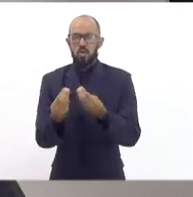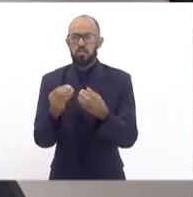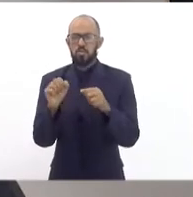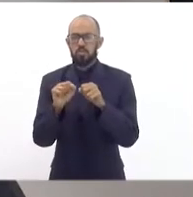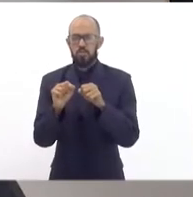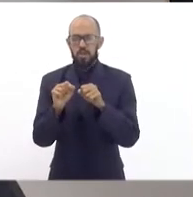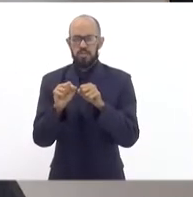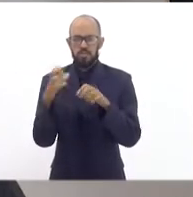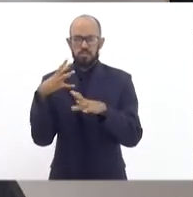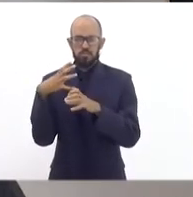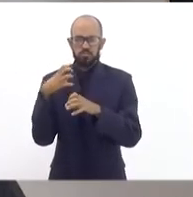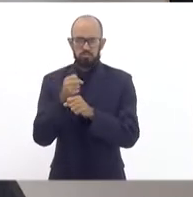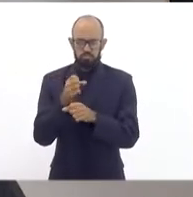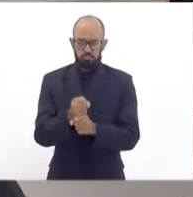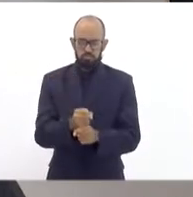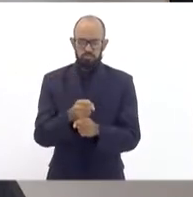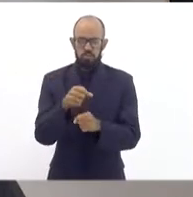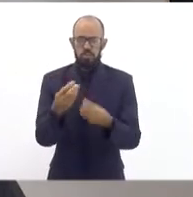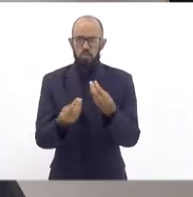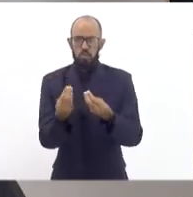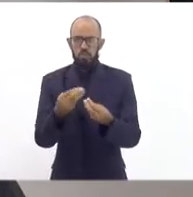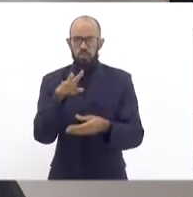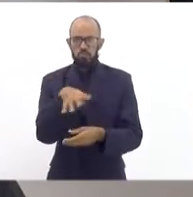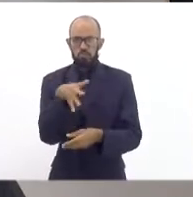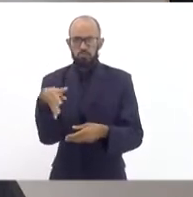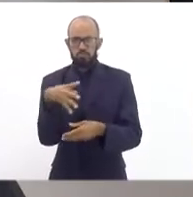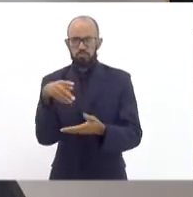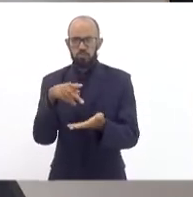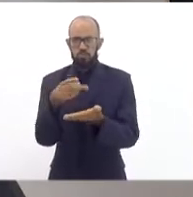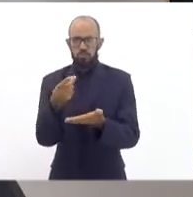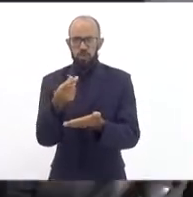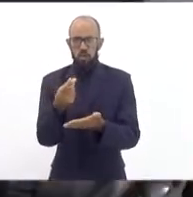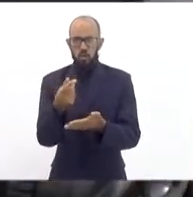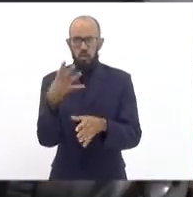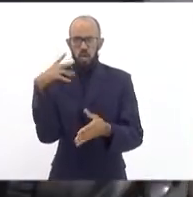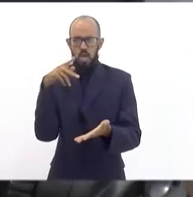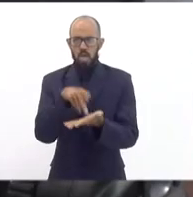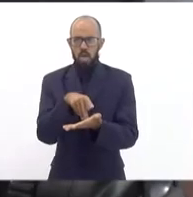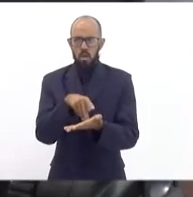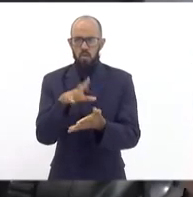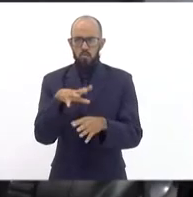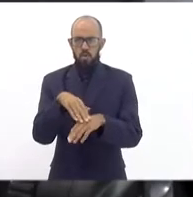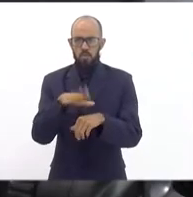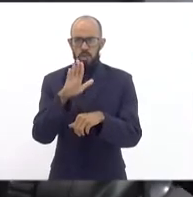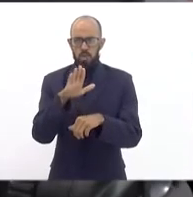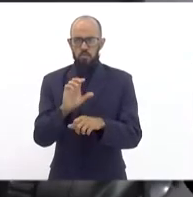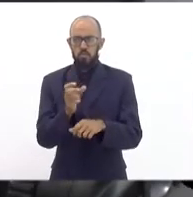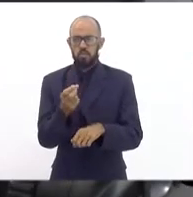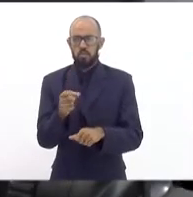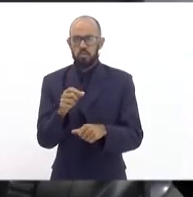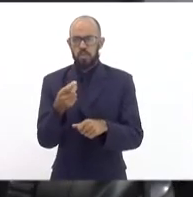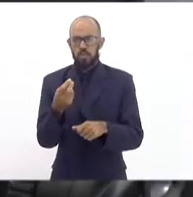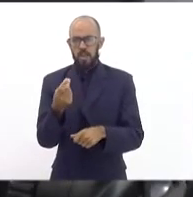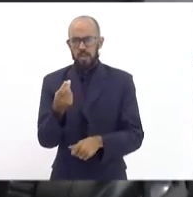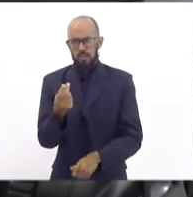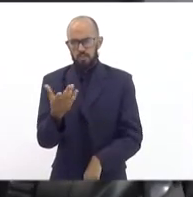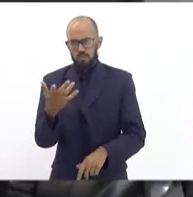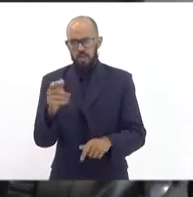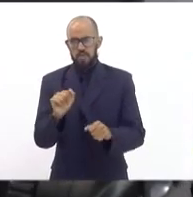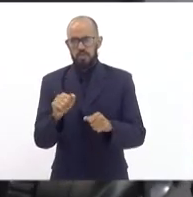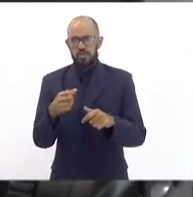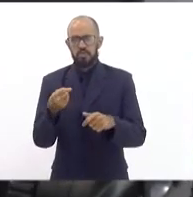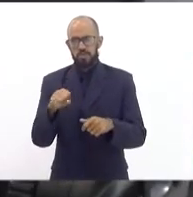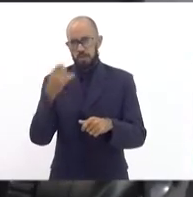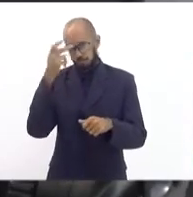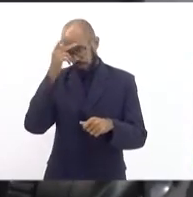para se calcular o valor real do aumento da tarifa do sistema ferroviário, tendo em vista quem mantém